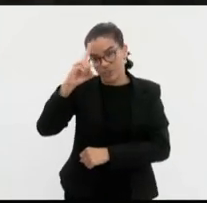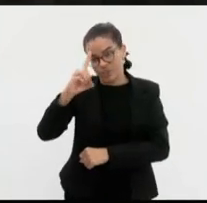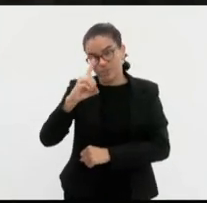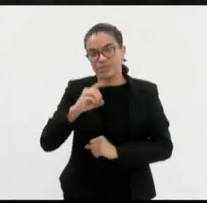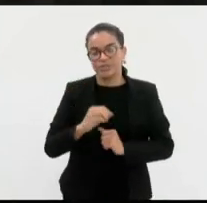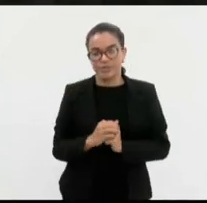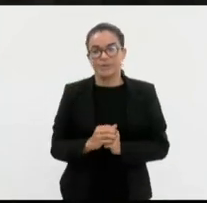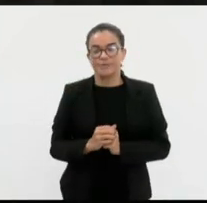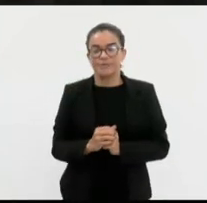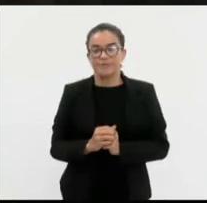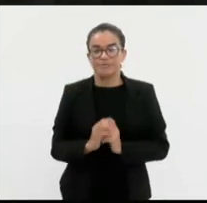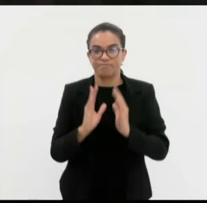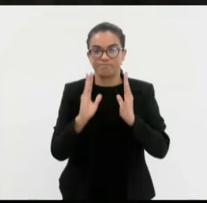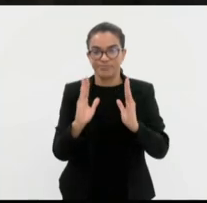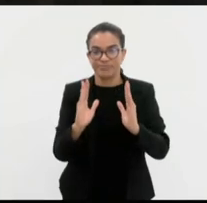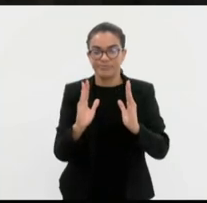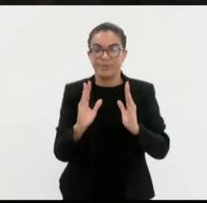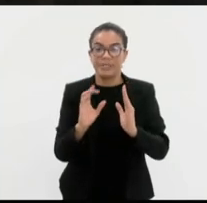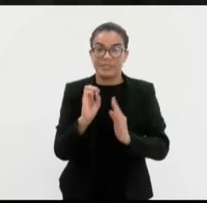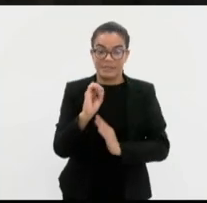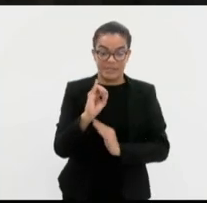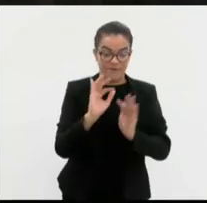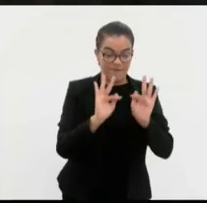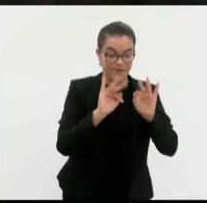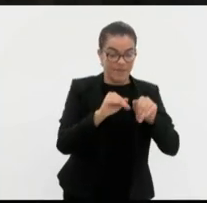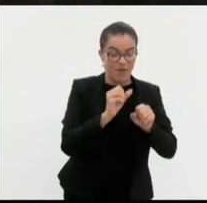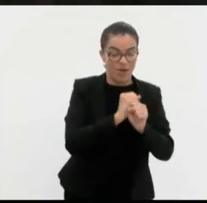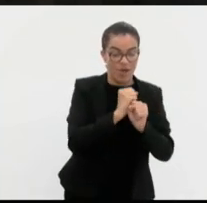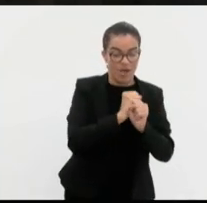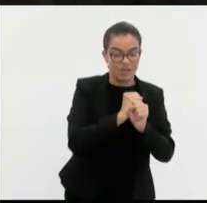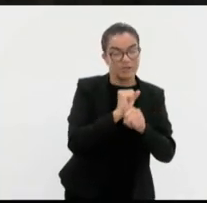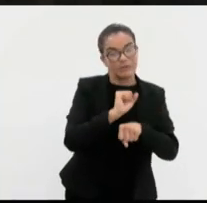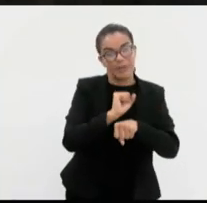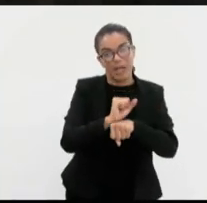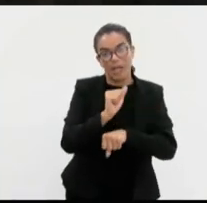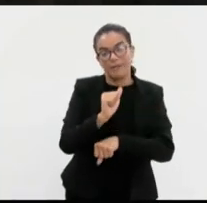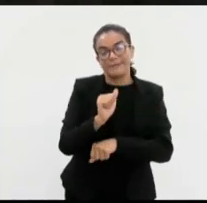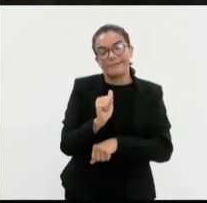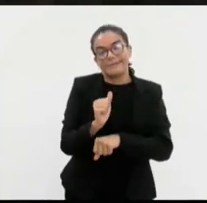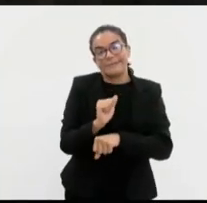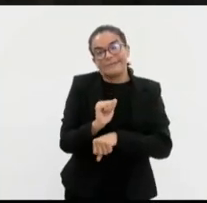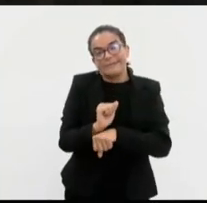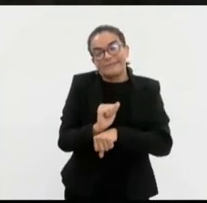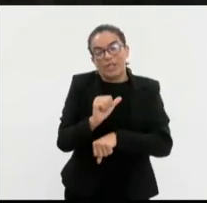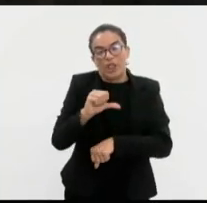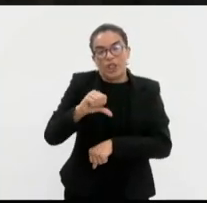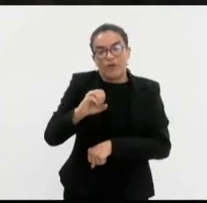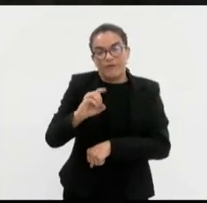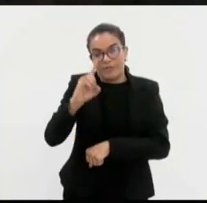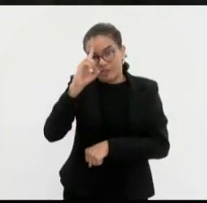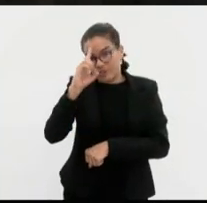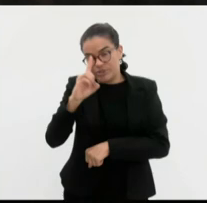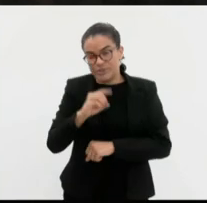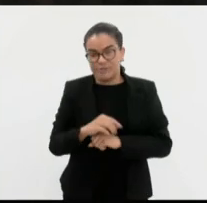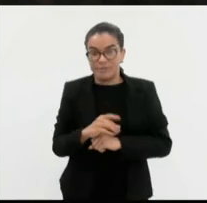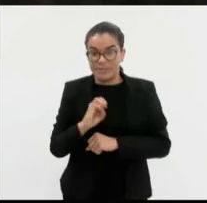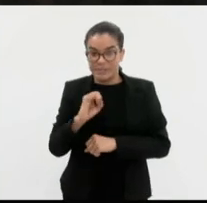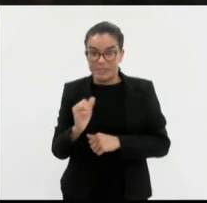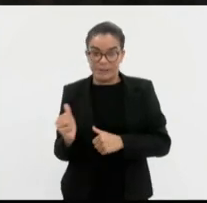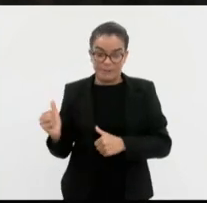princípio da anterioridade E se for no final do ano tem que passar 90 dias isso for uma